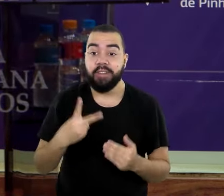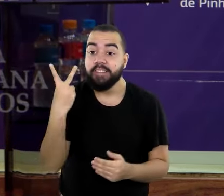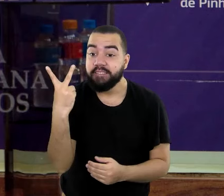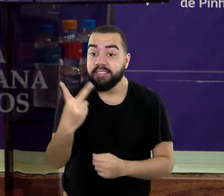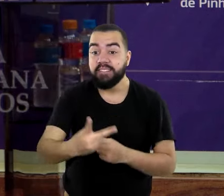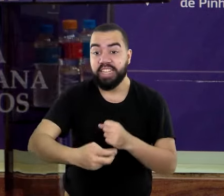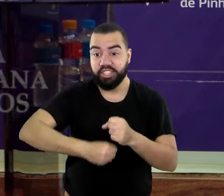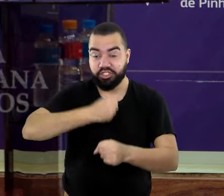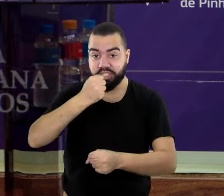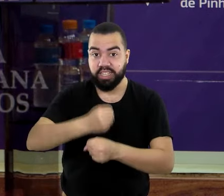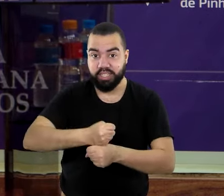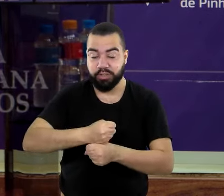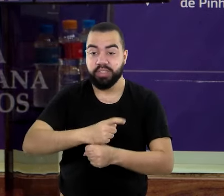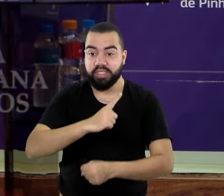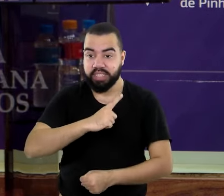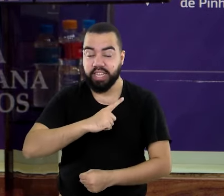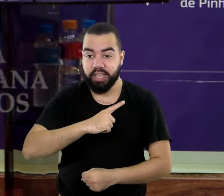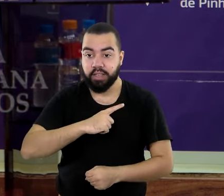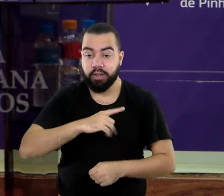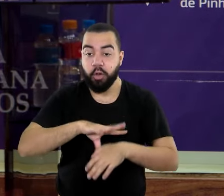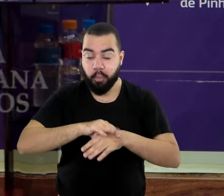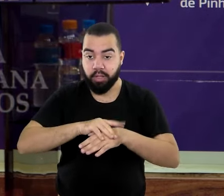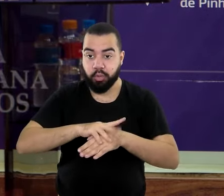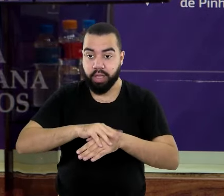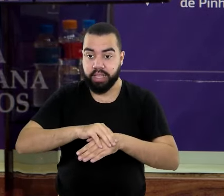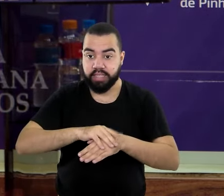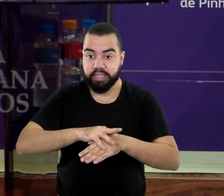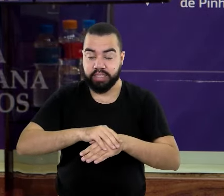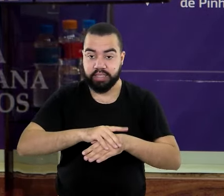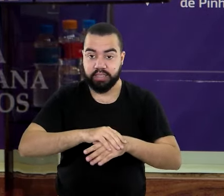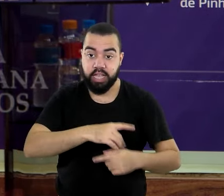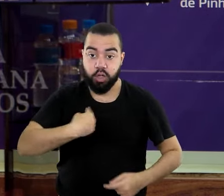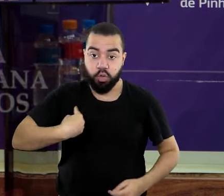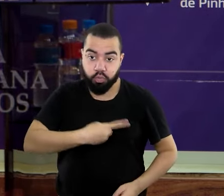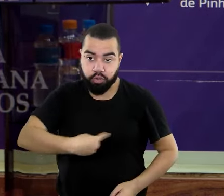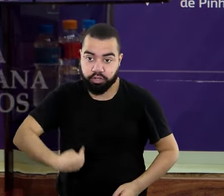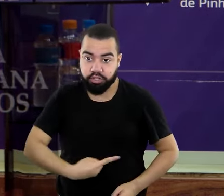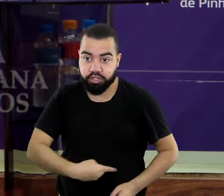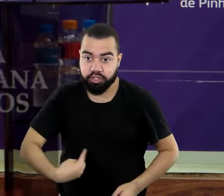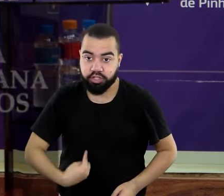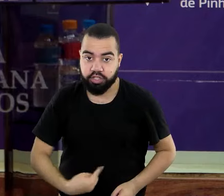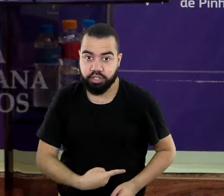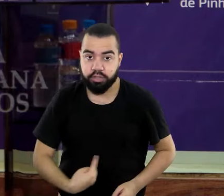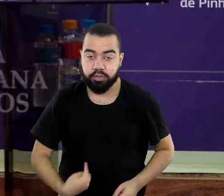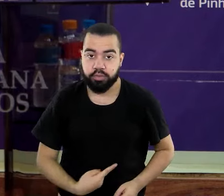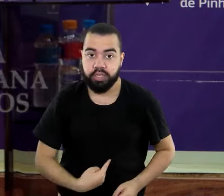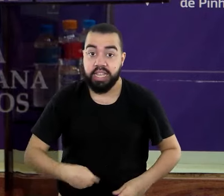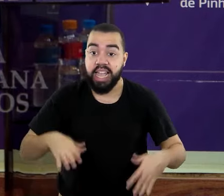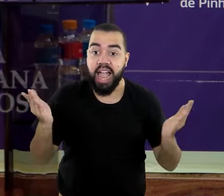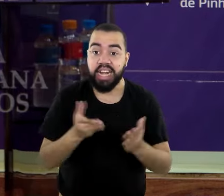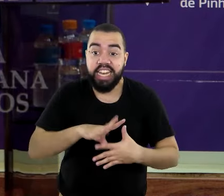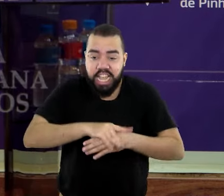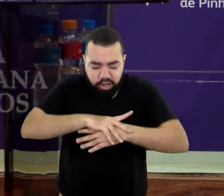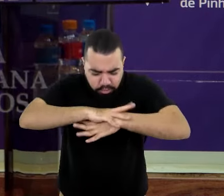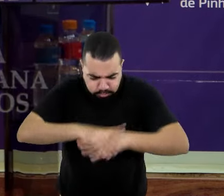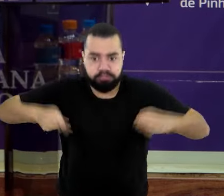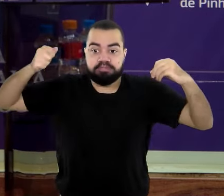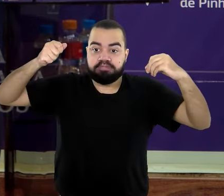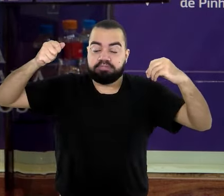anos ela tinha uma doença de intestino e ela falou que naquele momento ela sentiu tudo